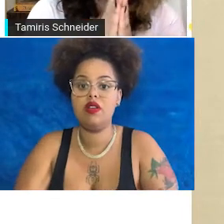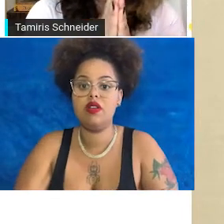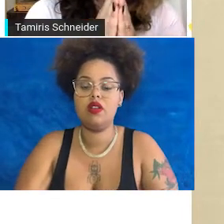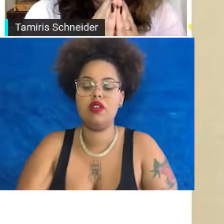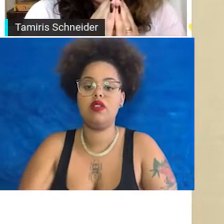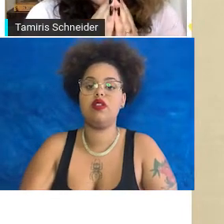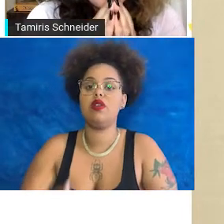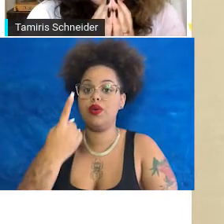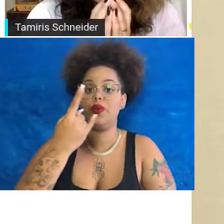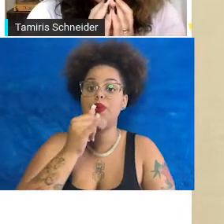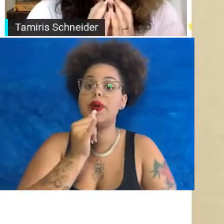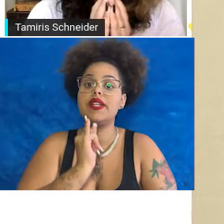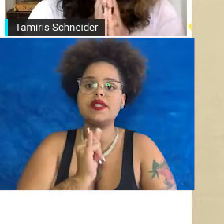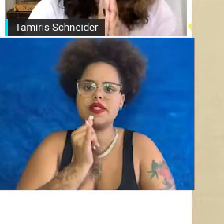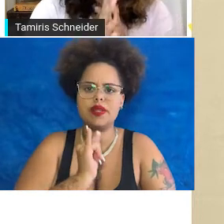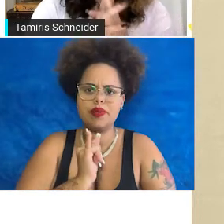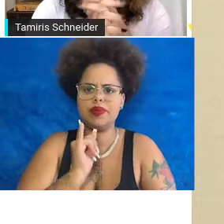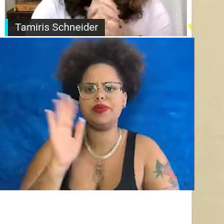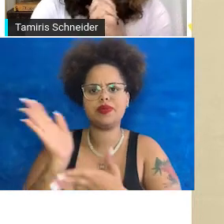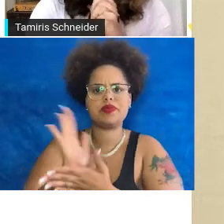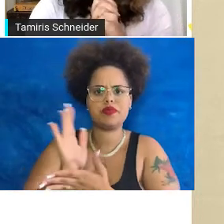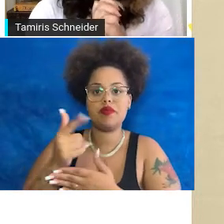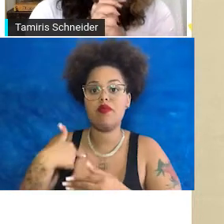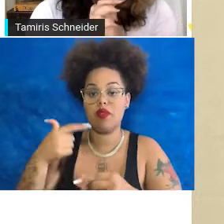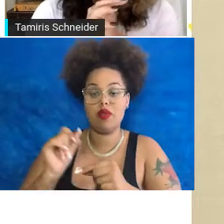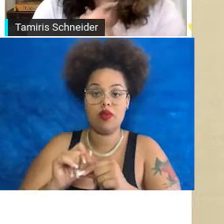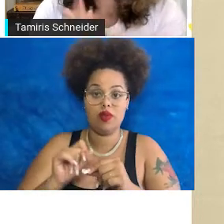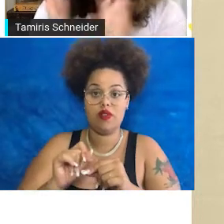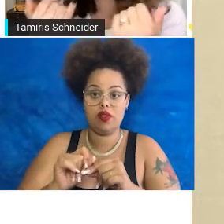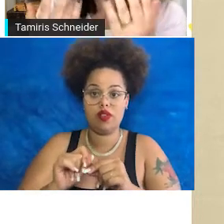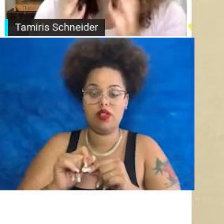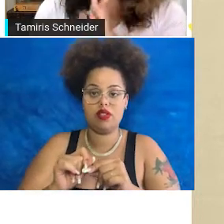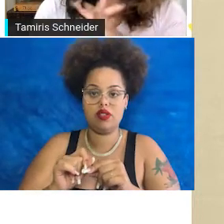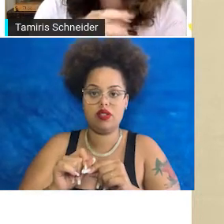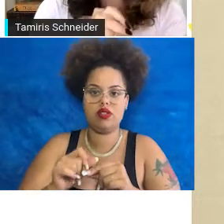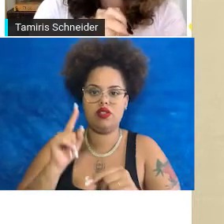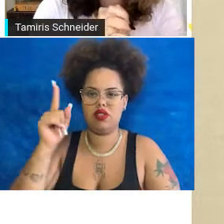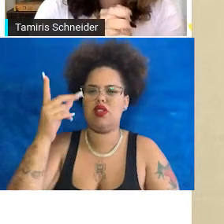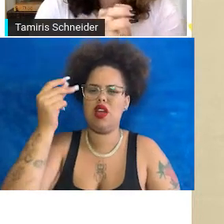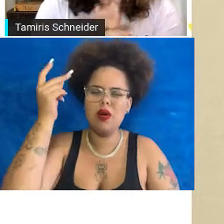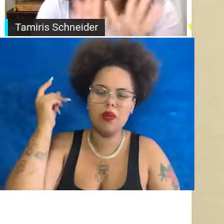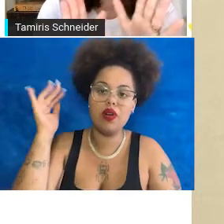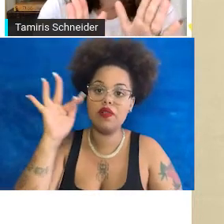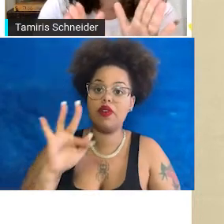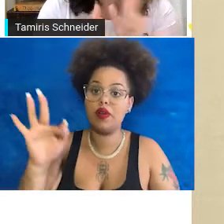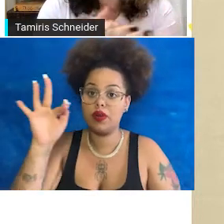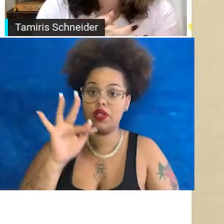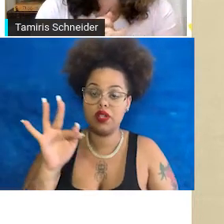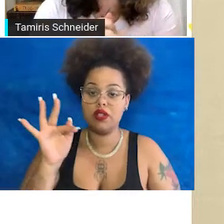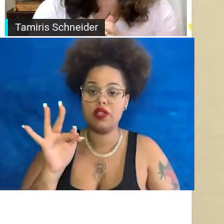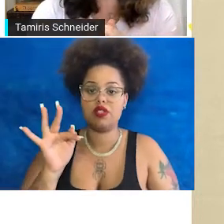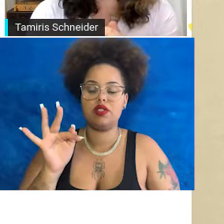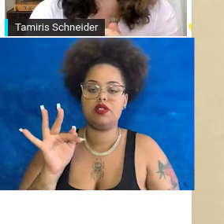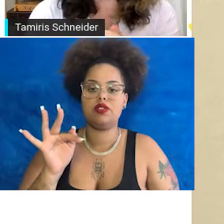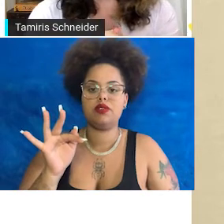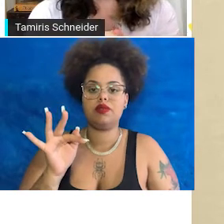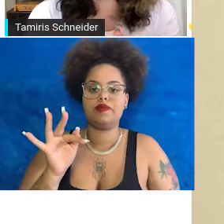Então, um exemplo aqui é de um filme que eu fiz lá na época da faculdade, que era um filme de